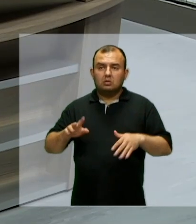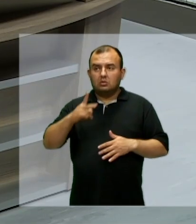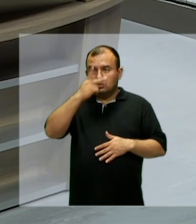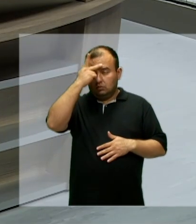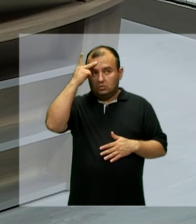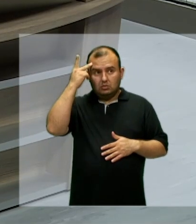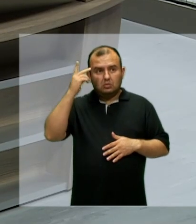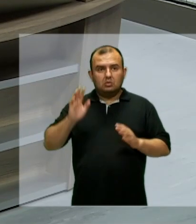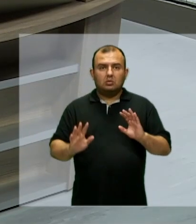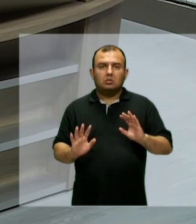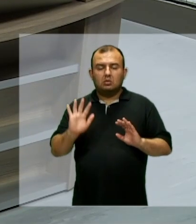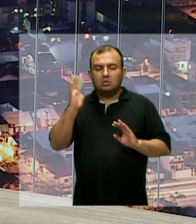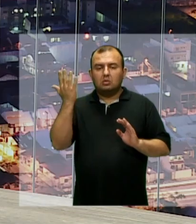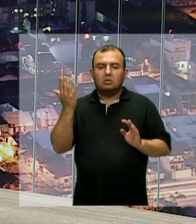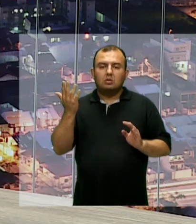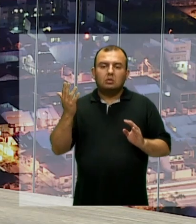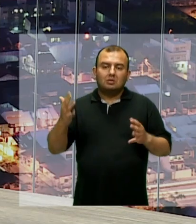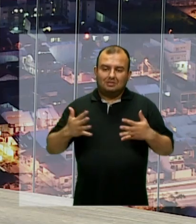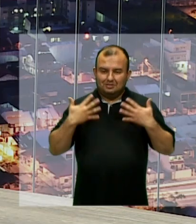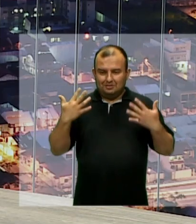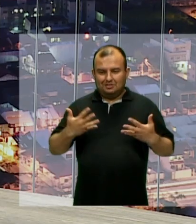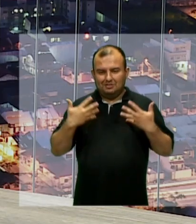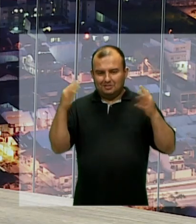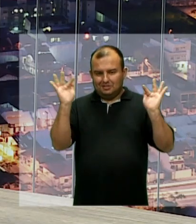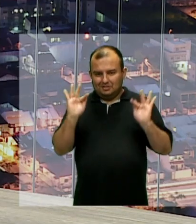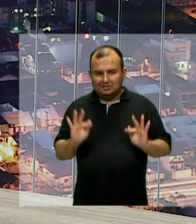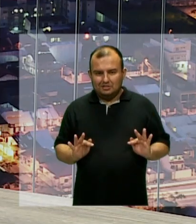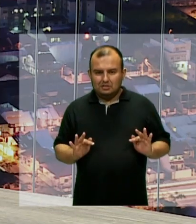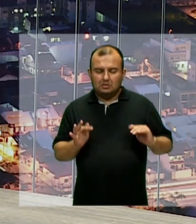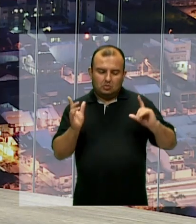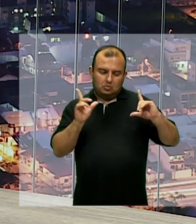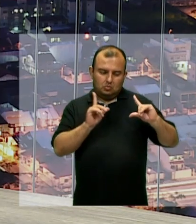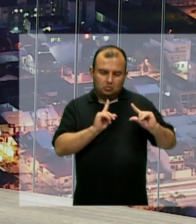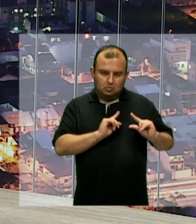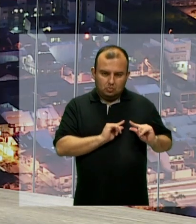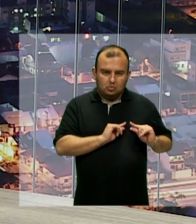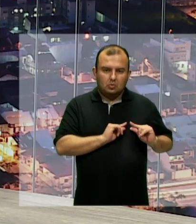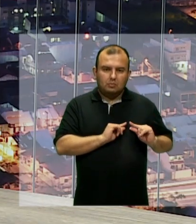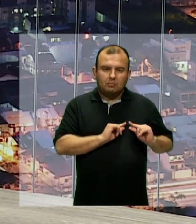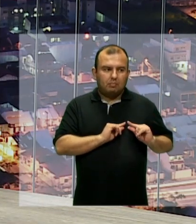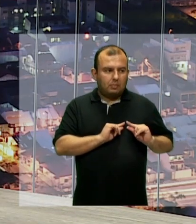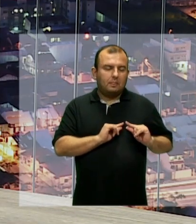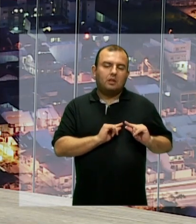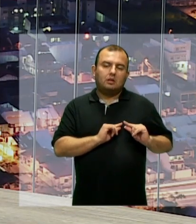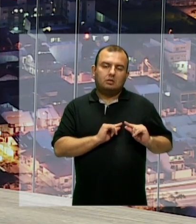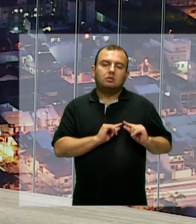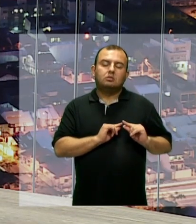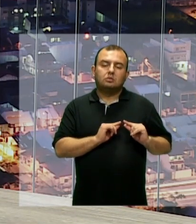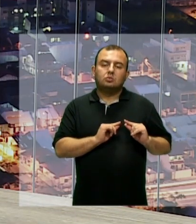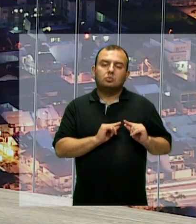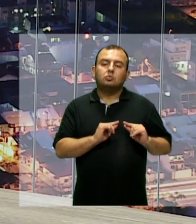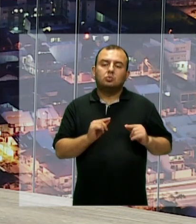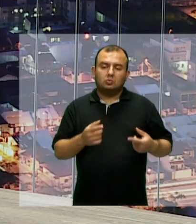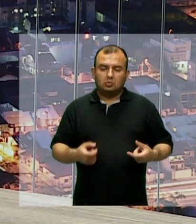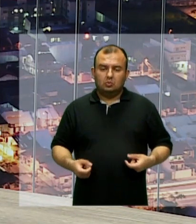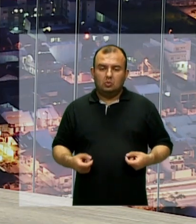né, e tem que ficar, né, alegre por uma remissão, por uma diminuição do tamanho do